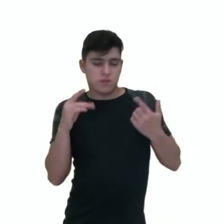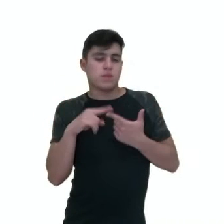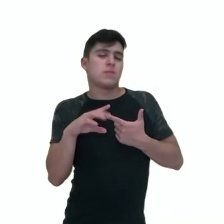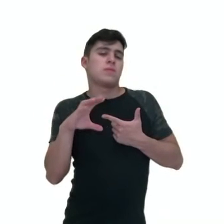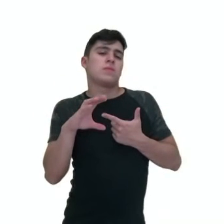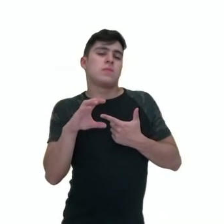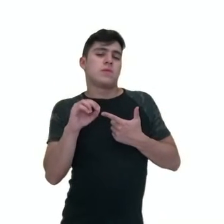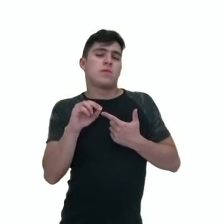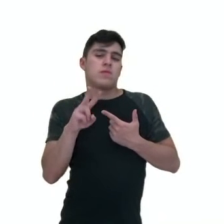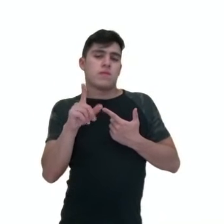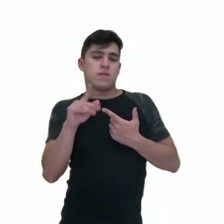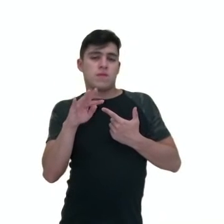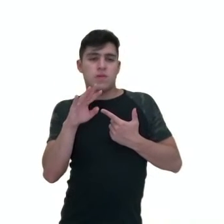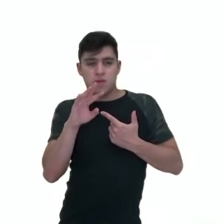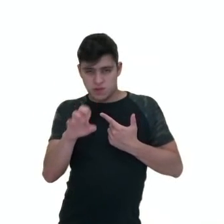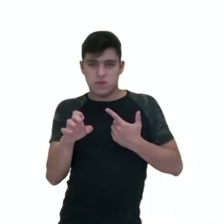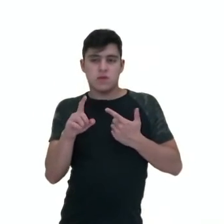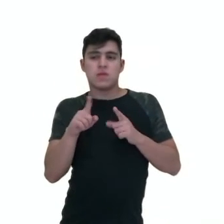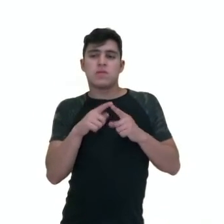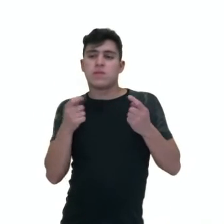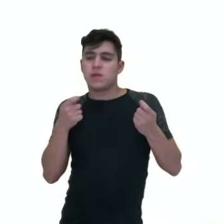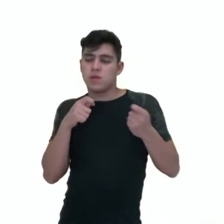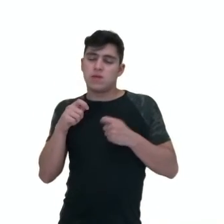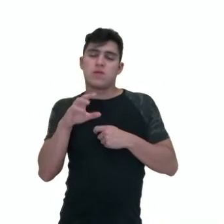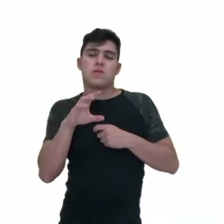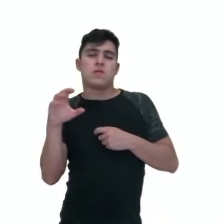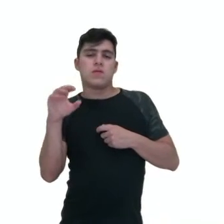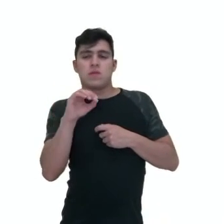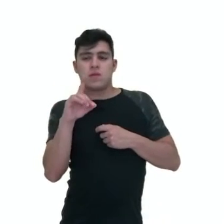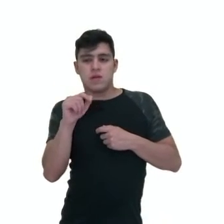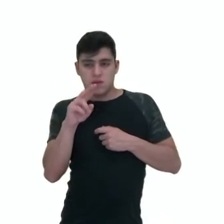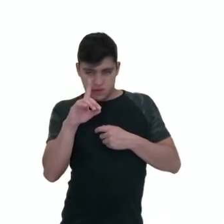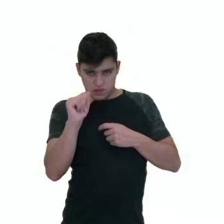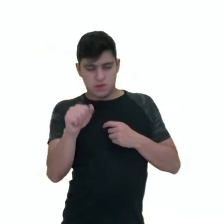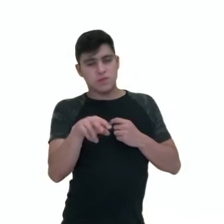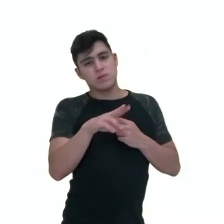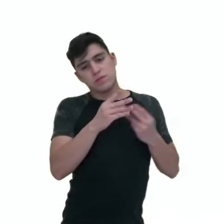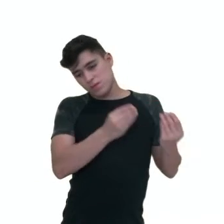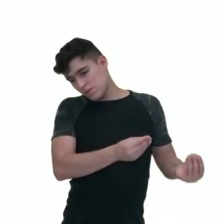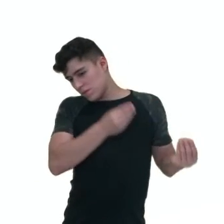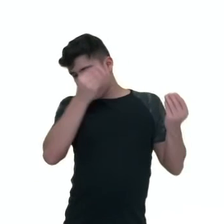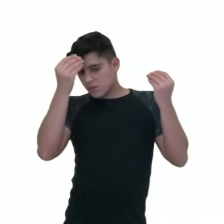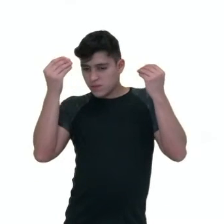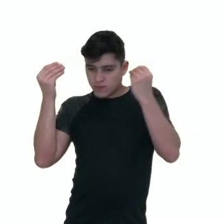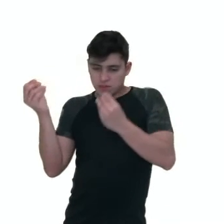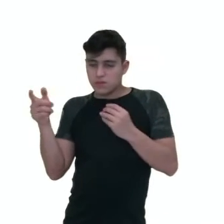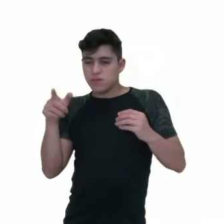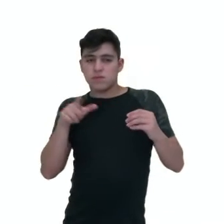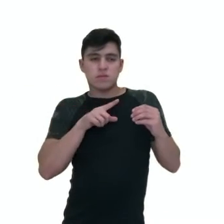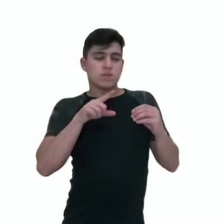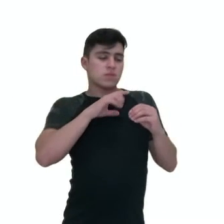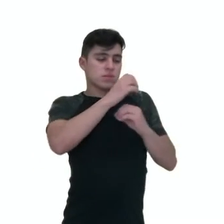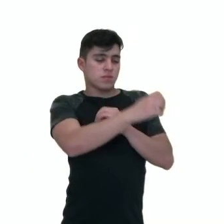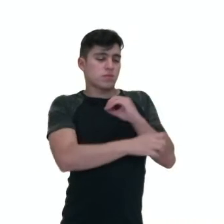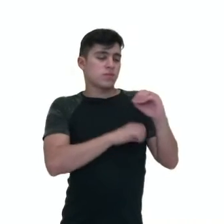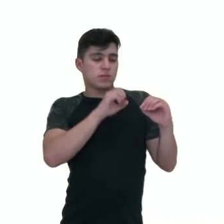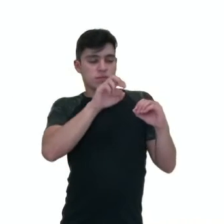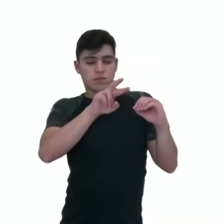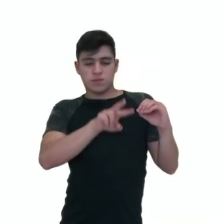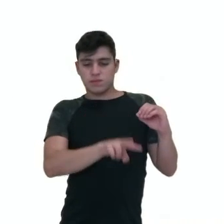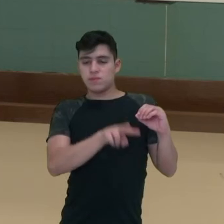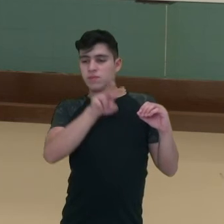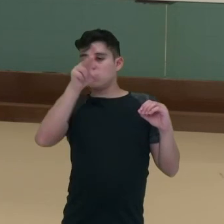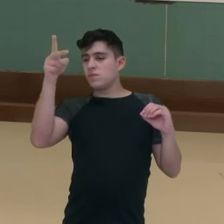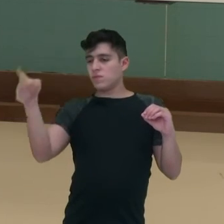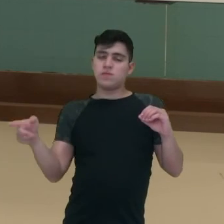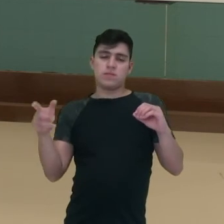e uma ligação covalente coordenada ou dativa. onde há transferências de elétrons de um